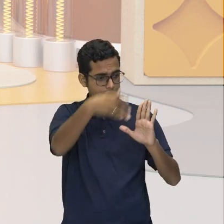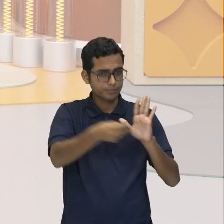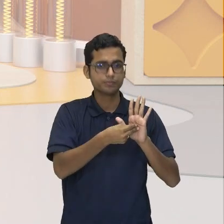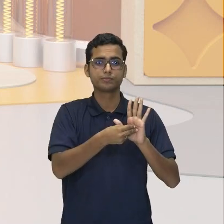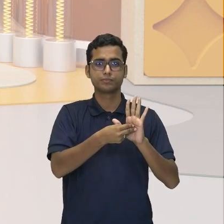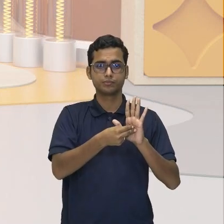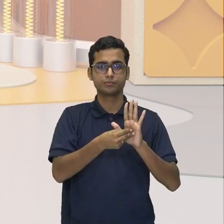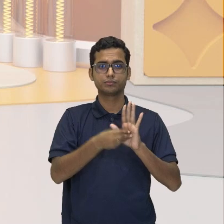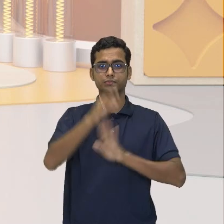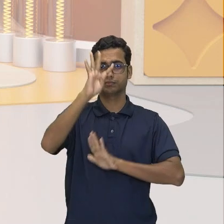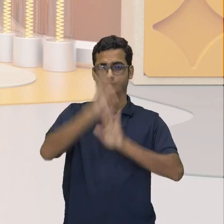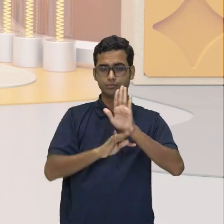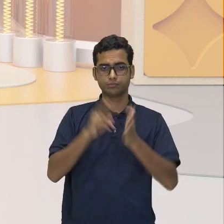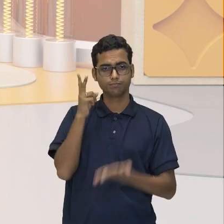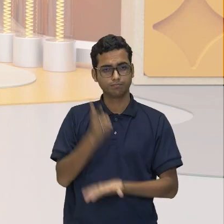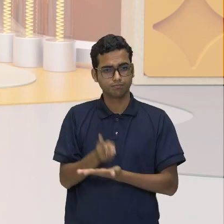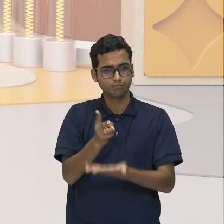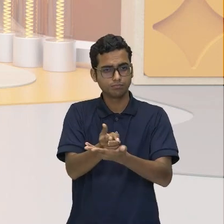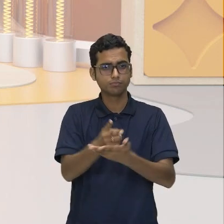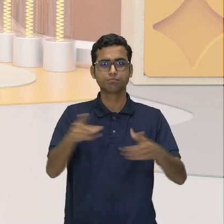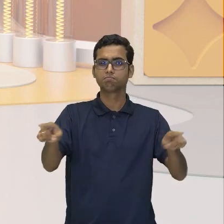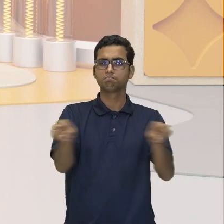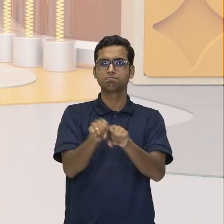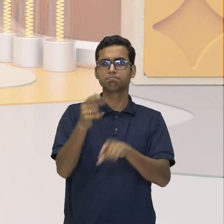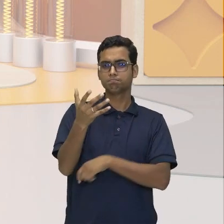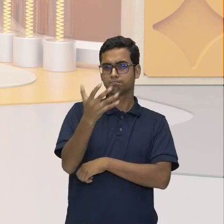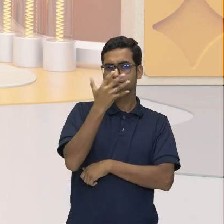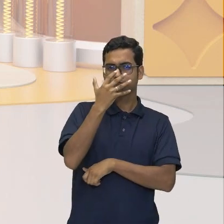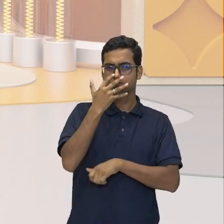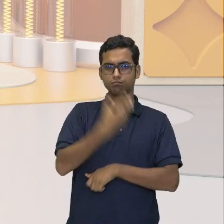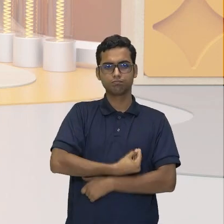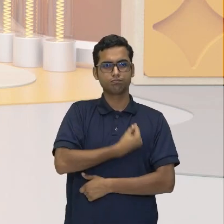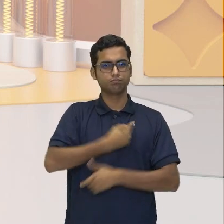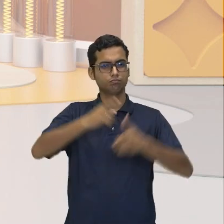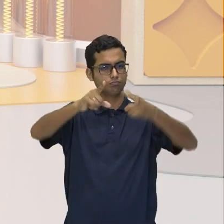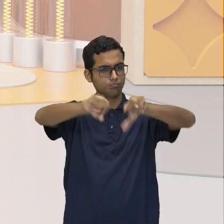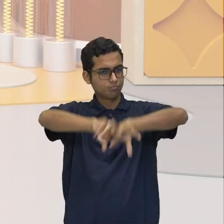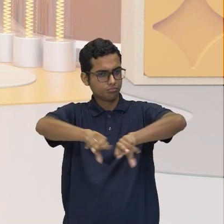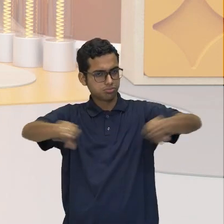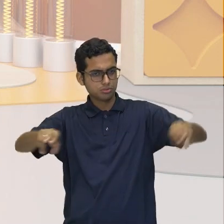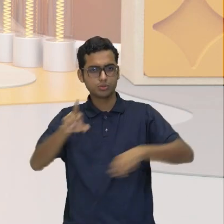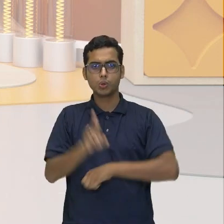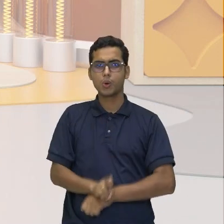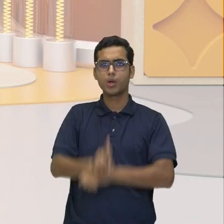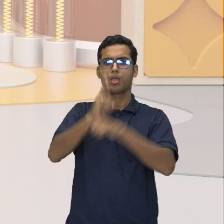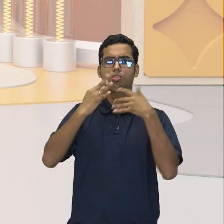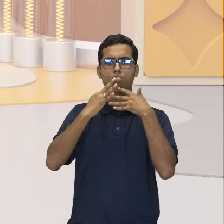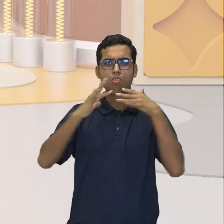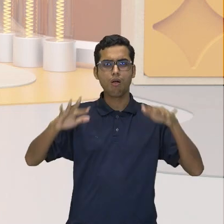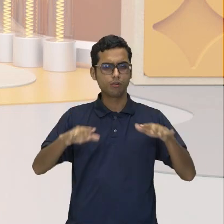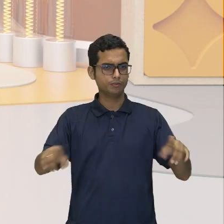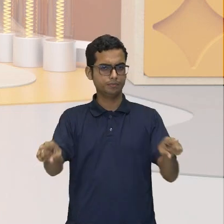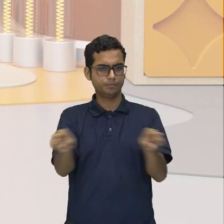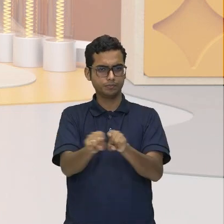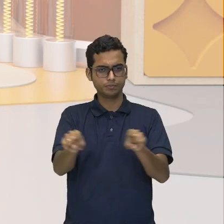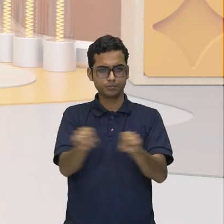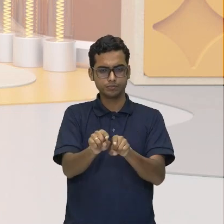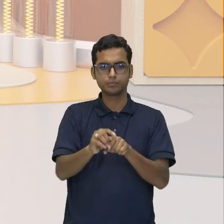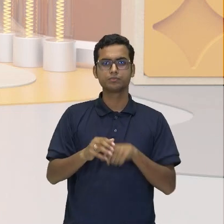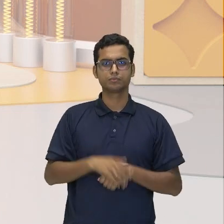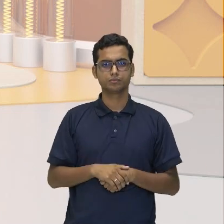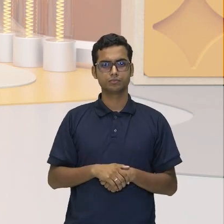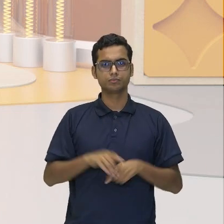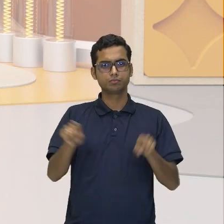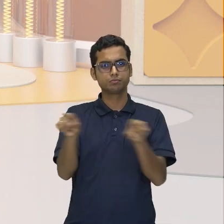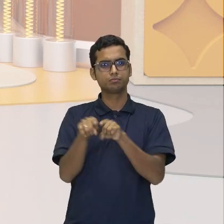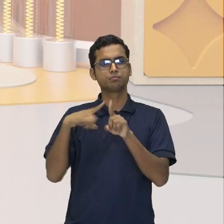nosso texto, com sua exuberante biodiversidade, seus recursos naturais, ela tornou-se